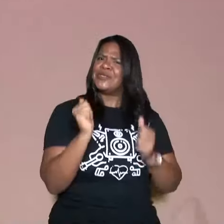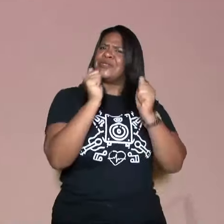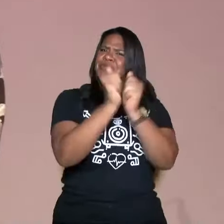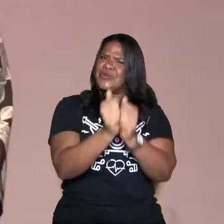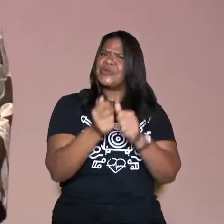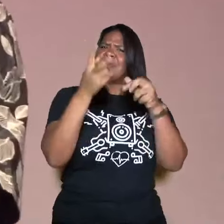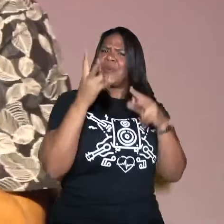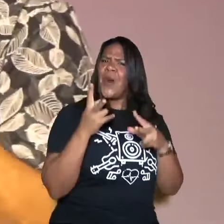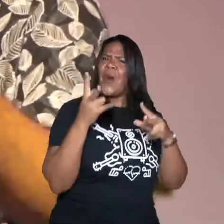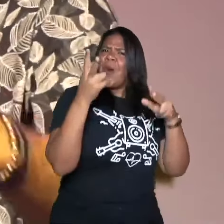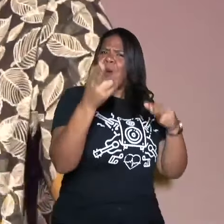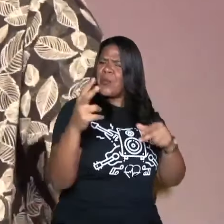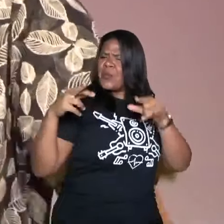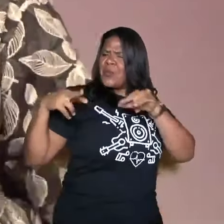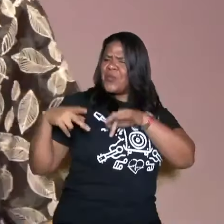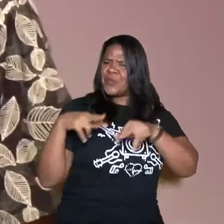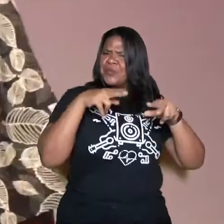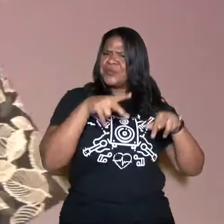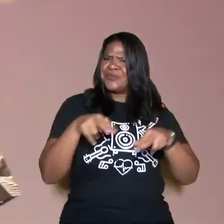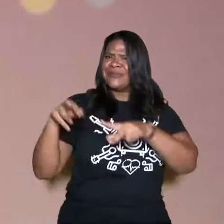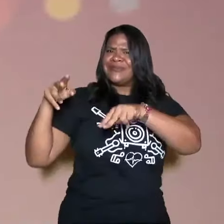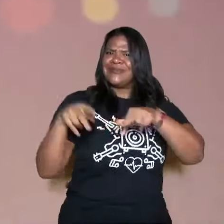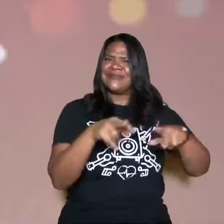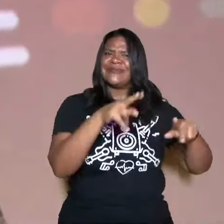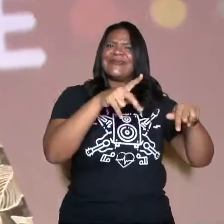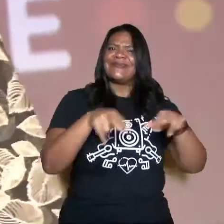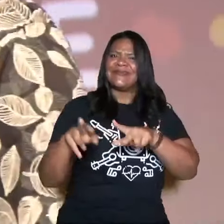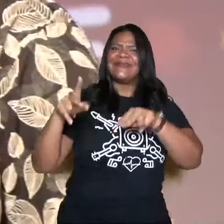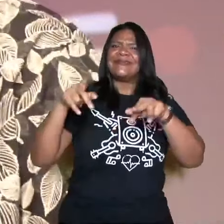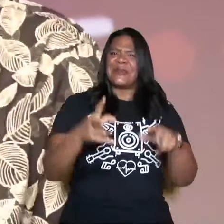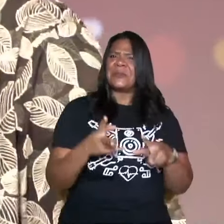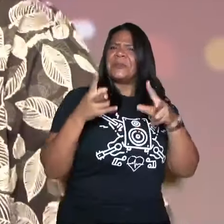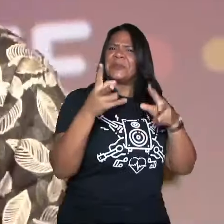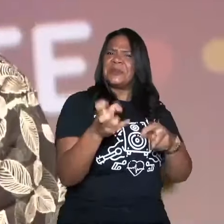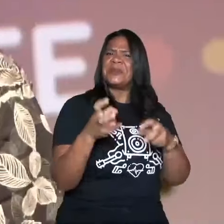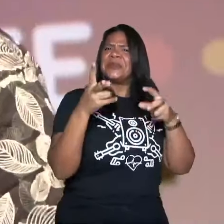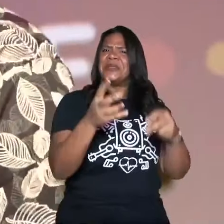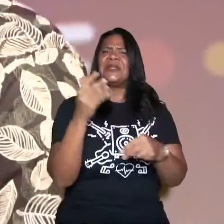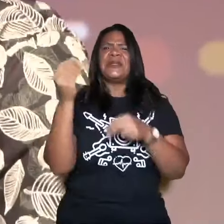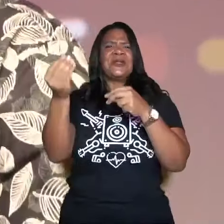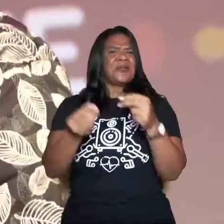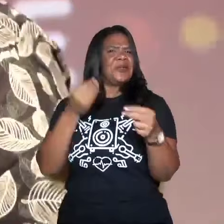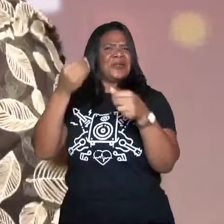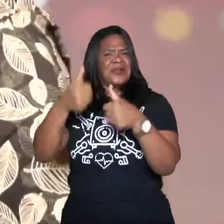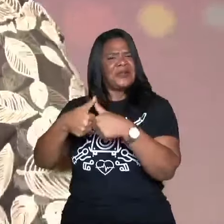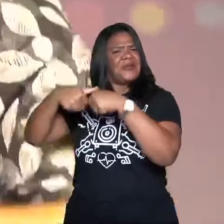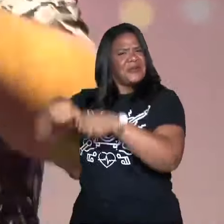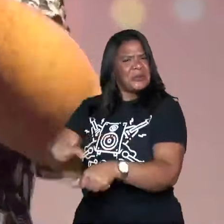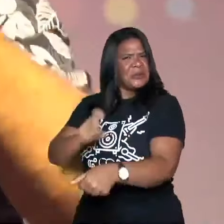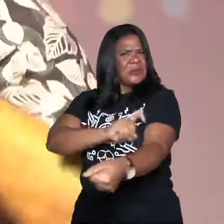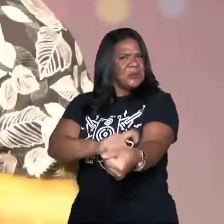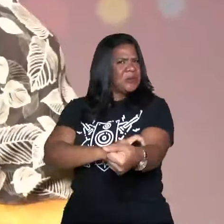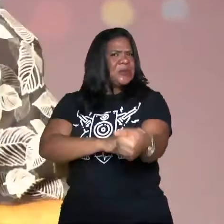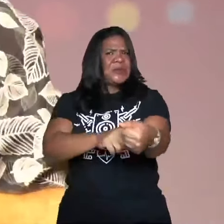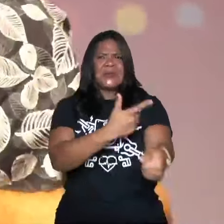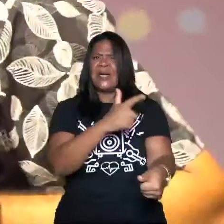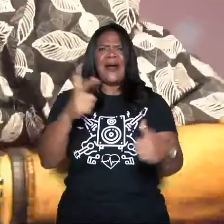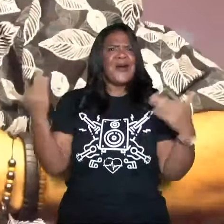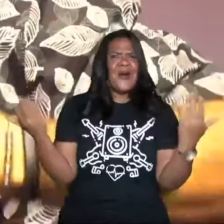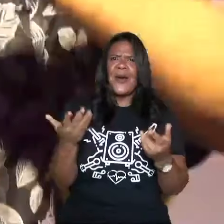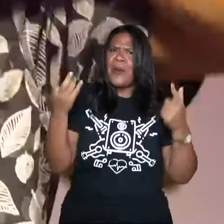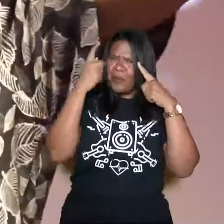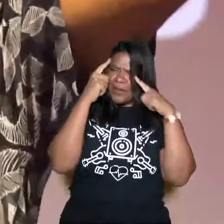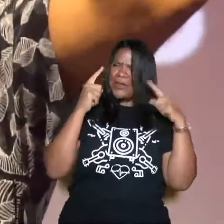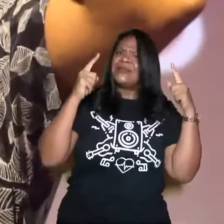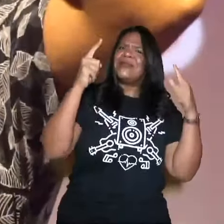da sua concepção. Por te entender, não fico irritado não, mas eu tô ligado